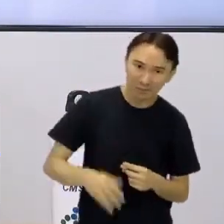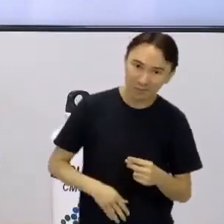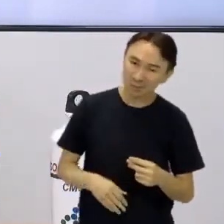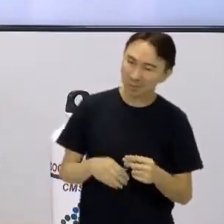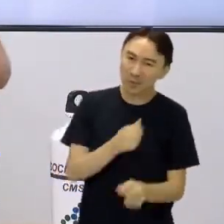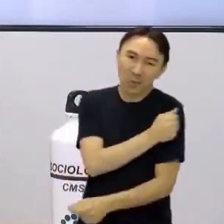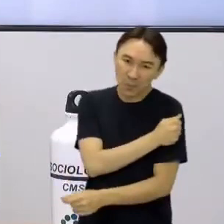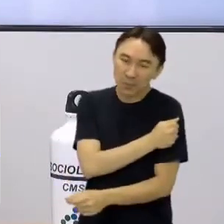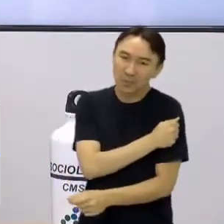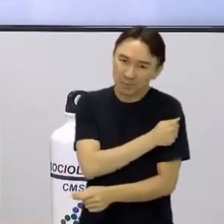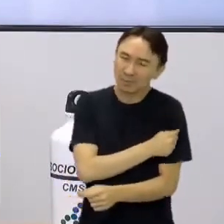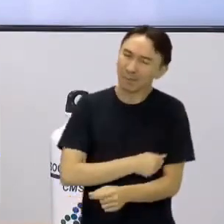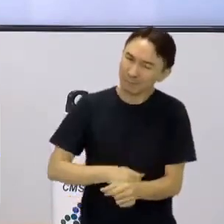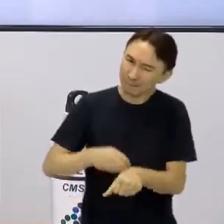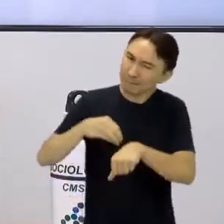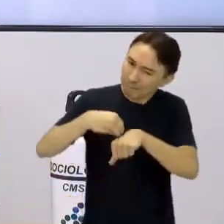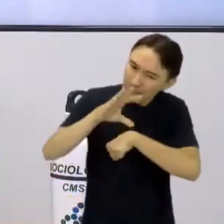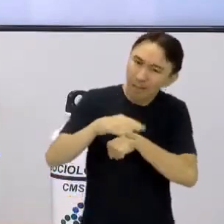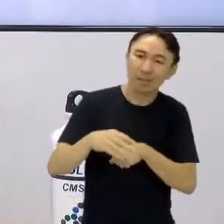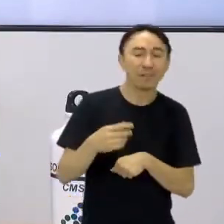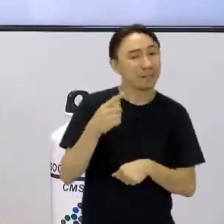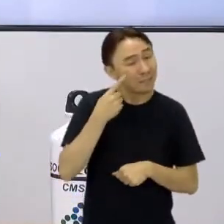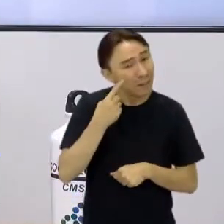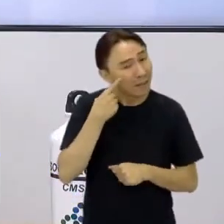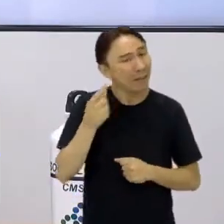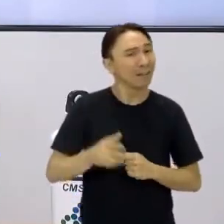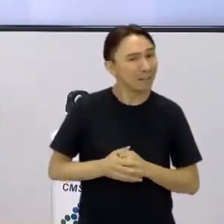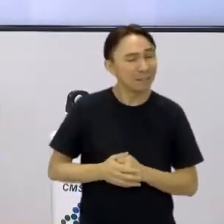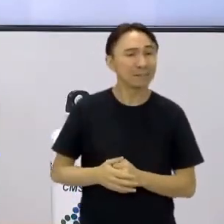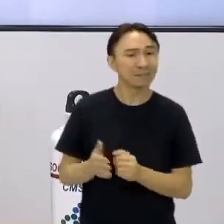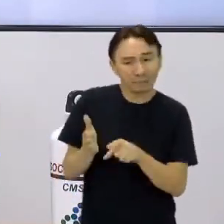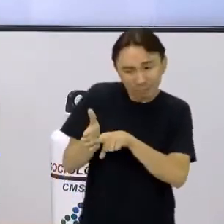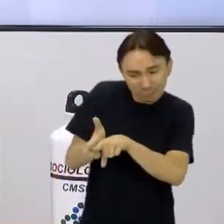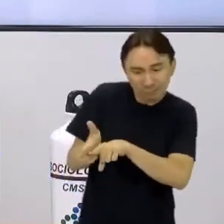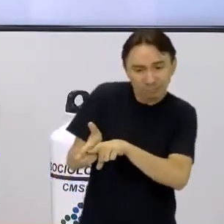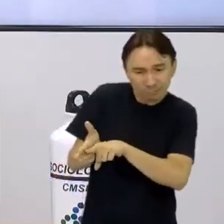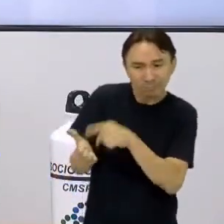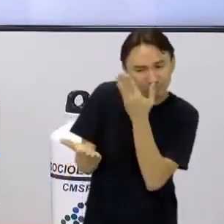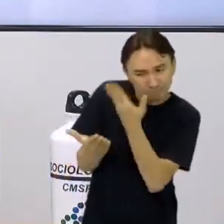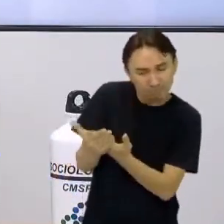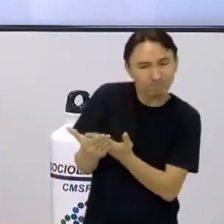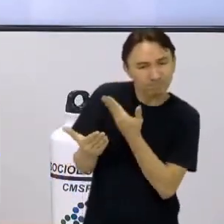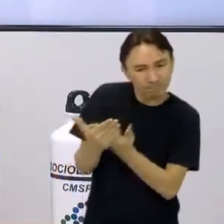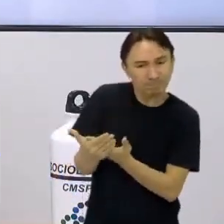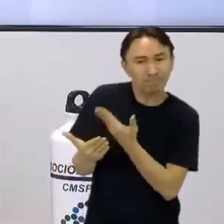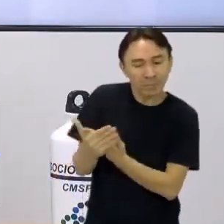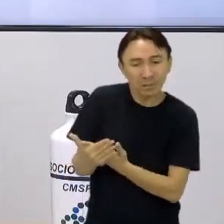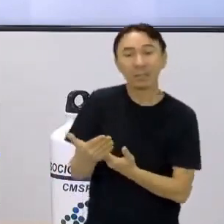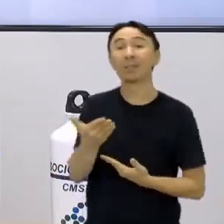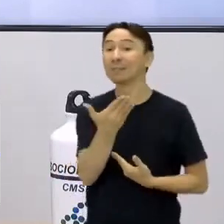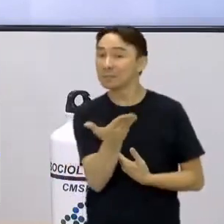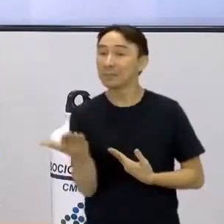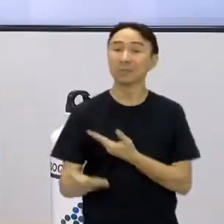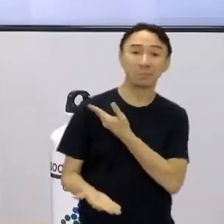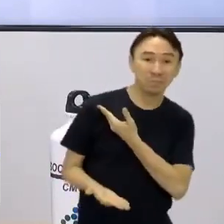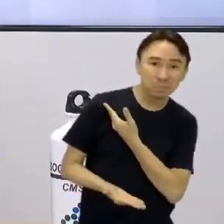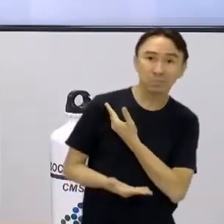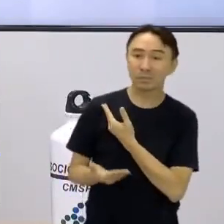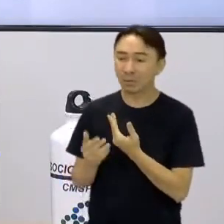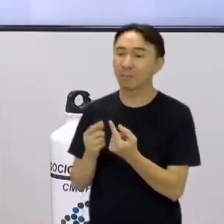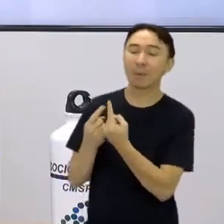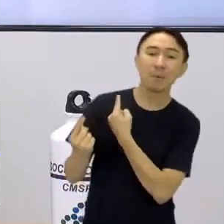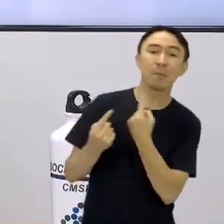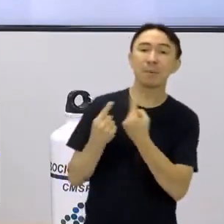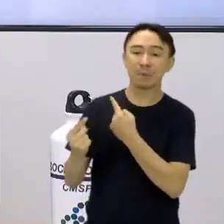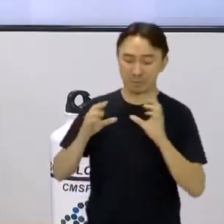maravilhoso, né? Pesquise mais sobre esse assunto, discuta com os seus colegas sobre a cidadania digital, mas principalmente, quais